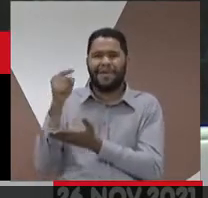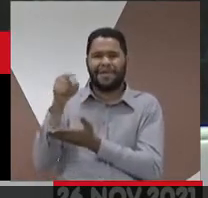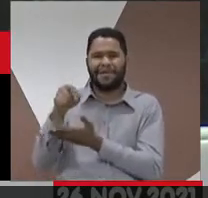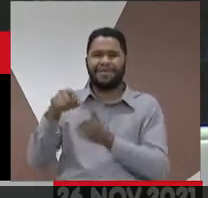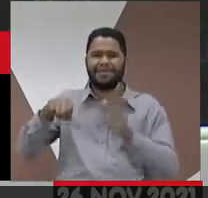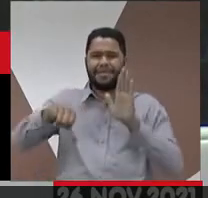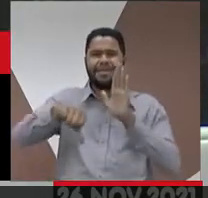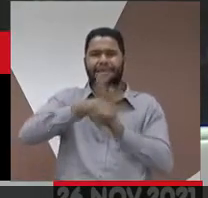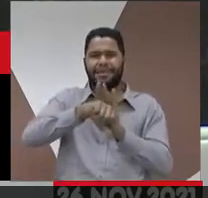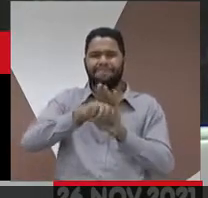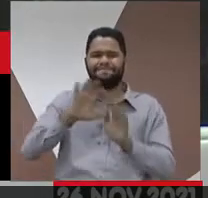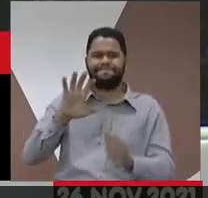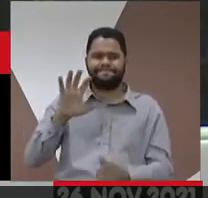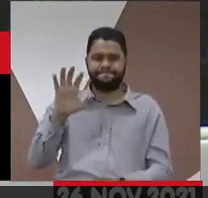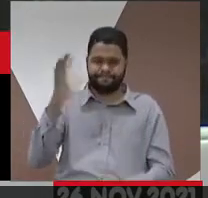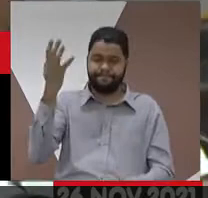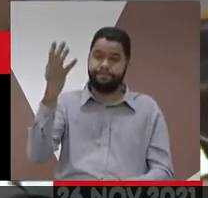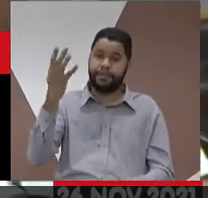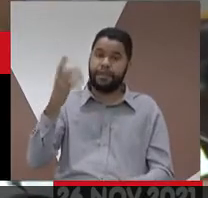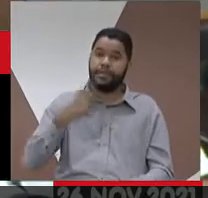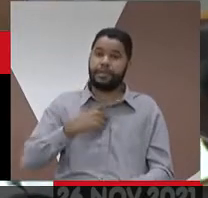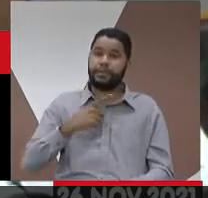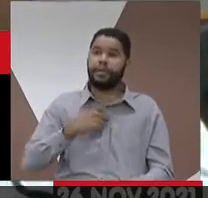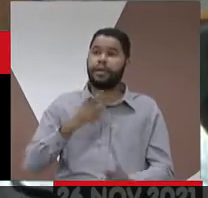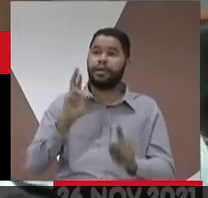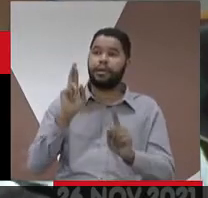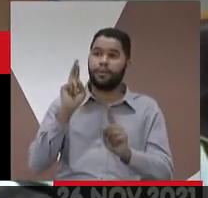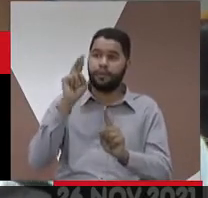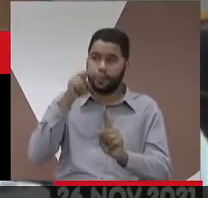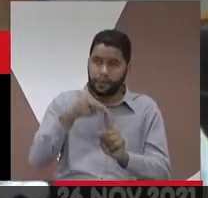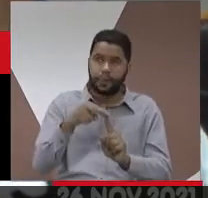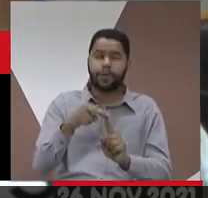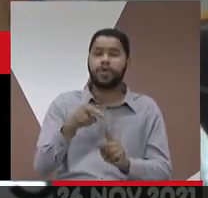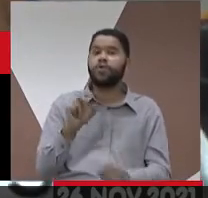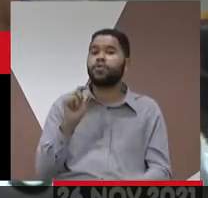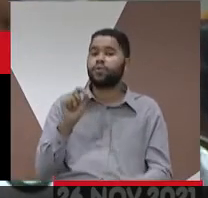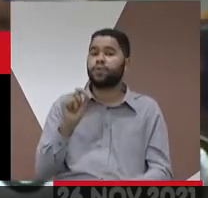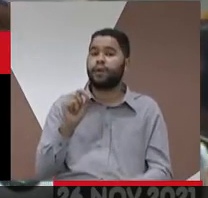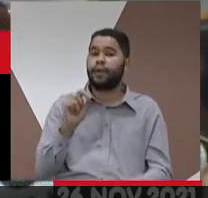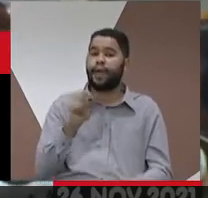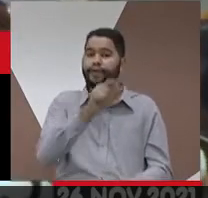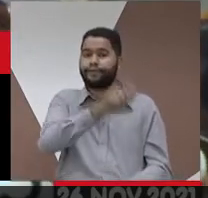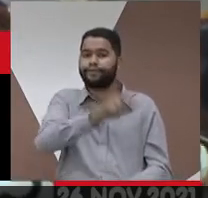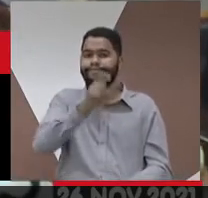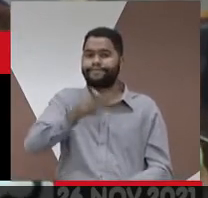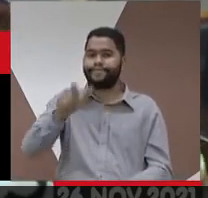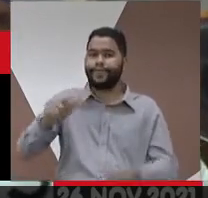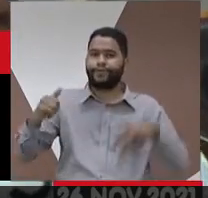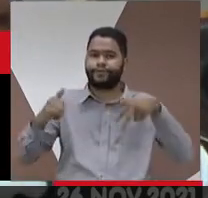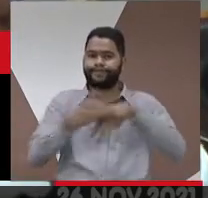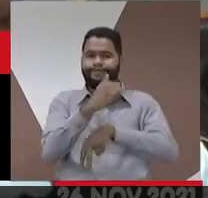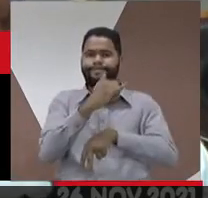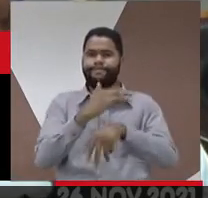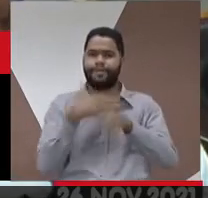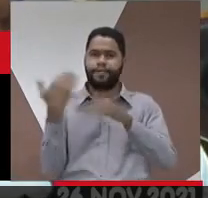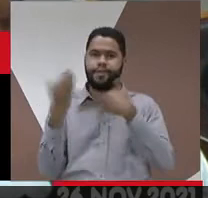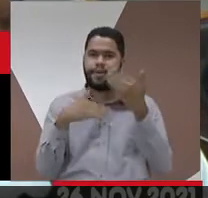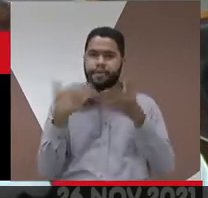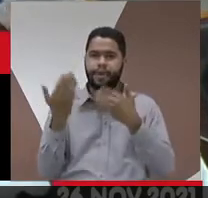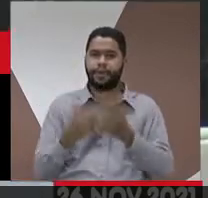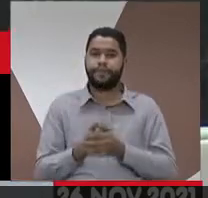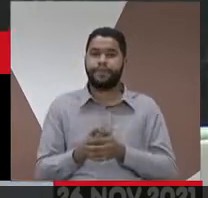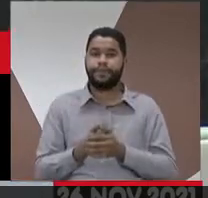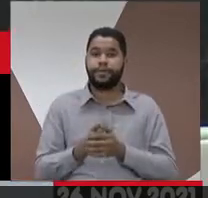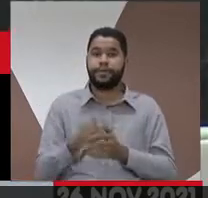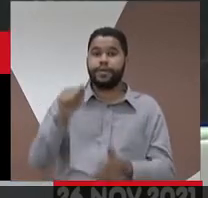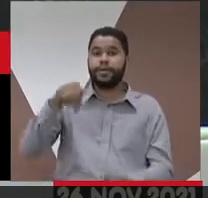crime, se preferirem, deveria ter uma referência às vítimas, né? Nesse